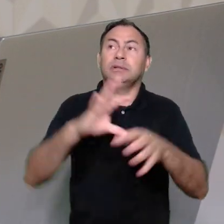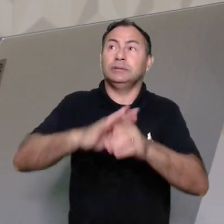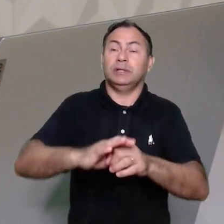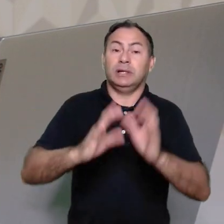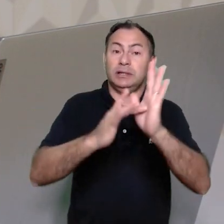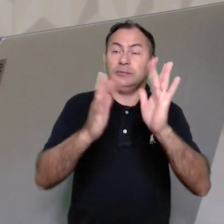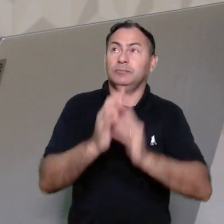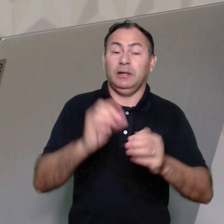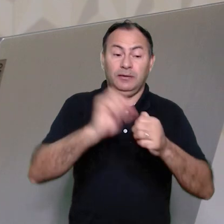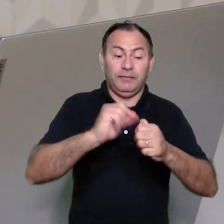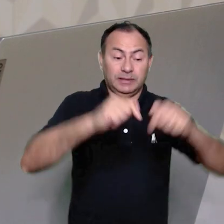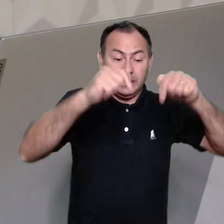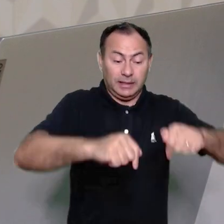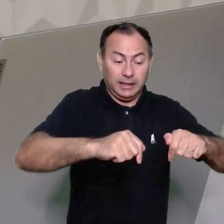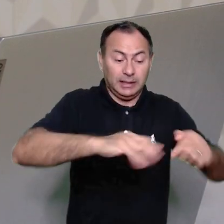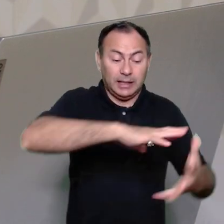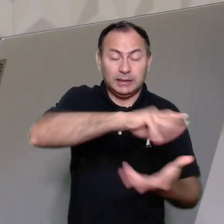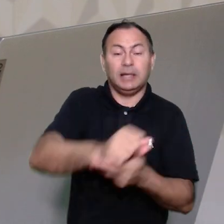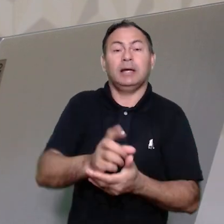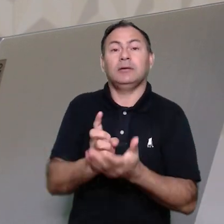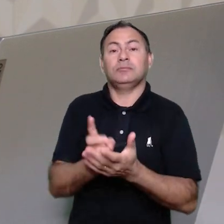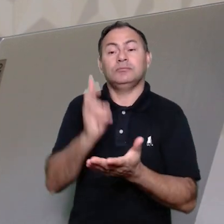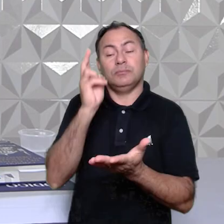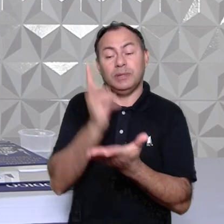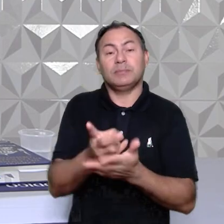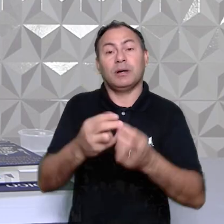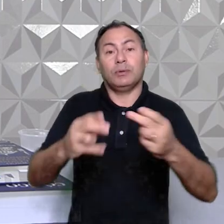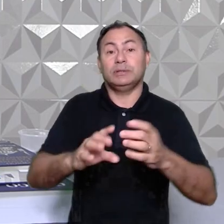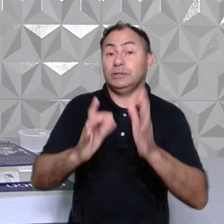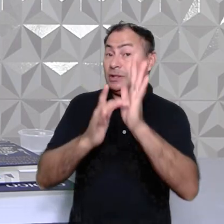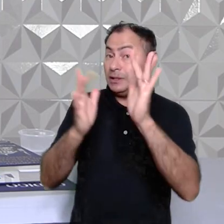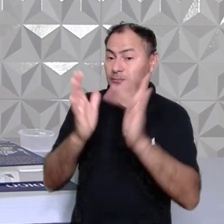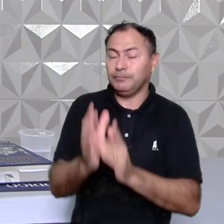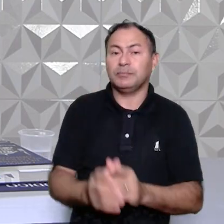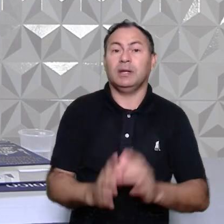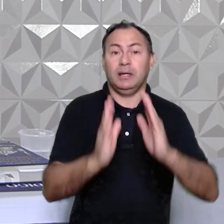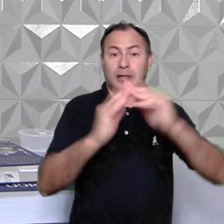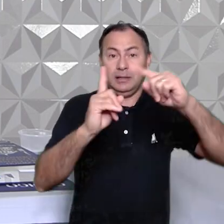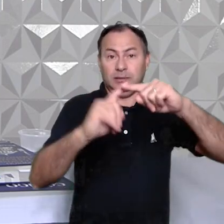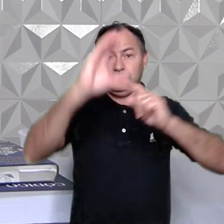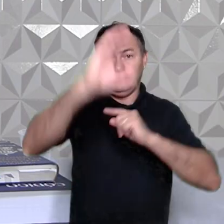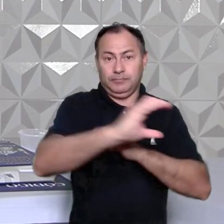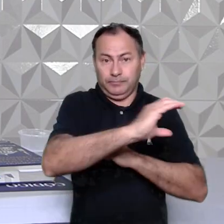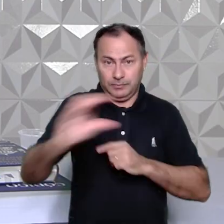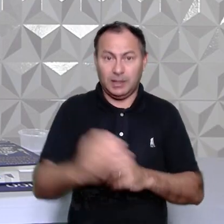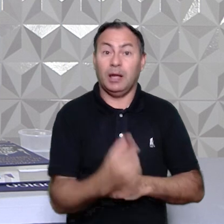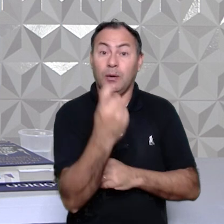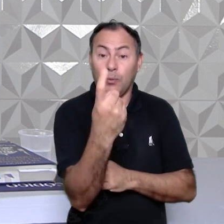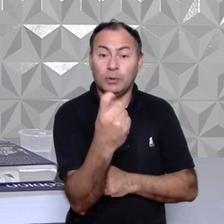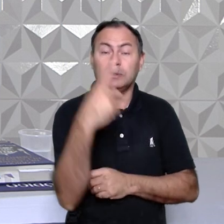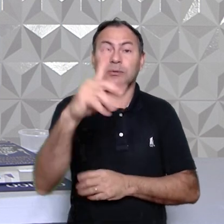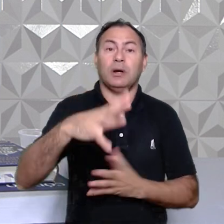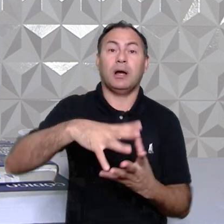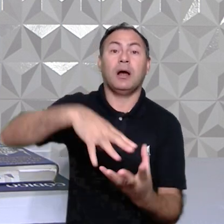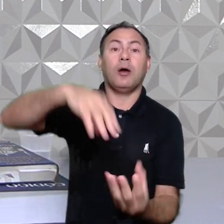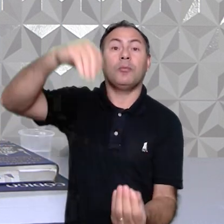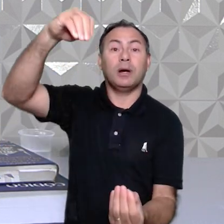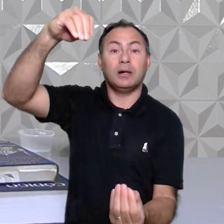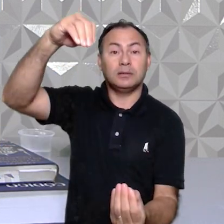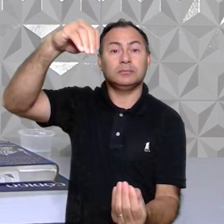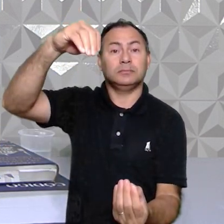na terra as vezes do próprio Cristo, né? Então ela é una por causa também da sua